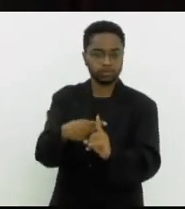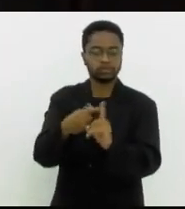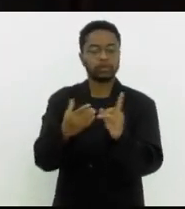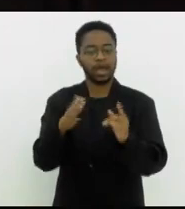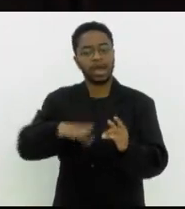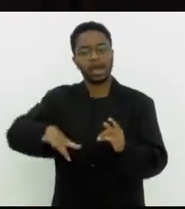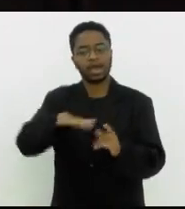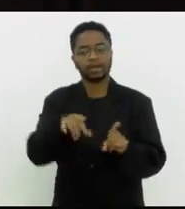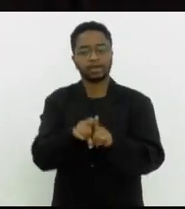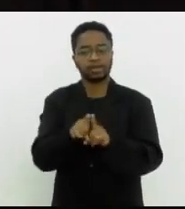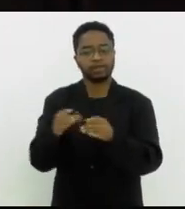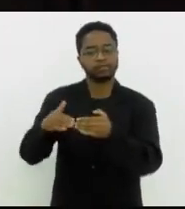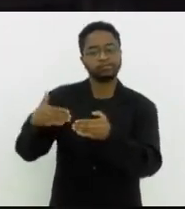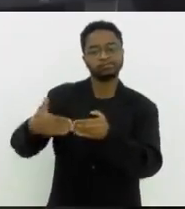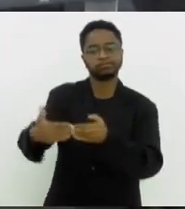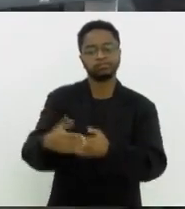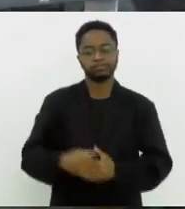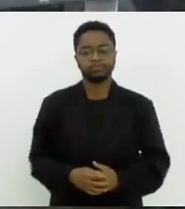setor também nos próximos meses.